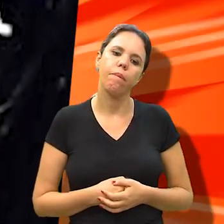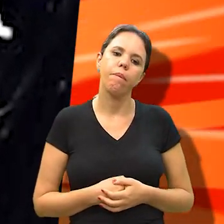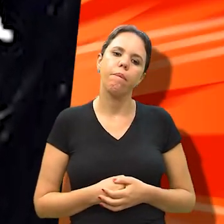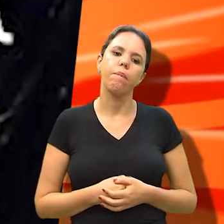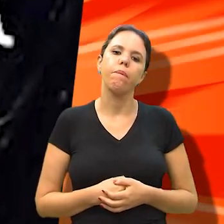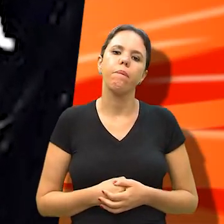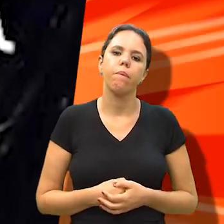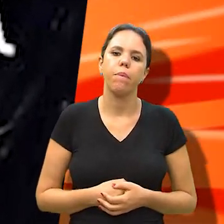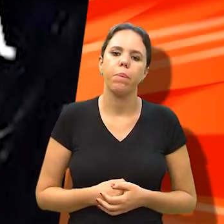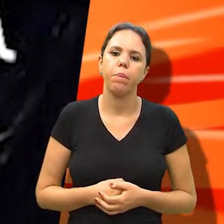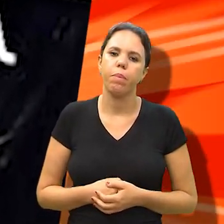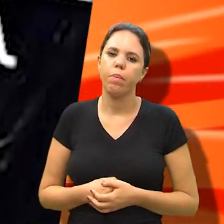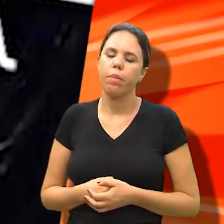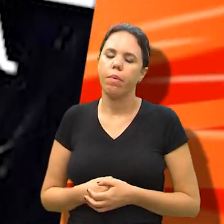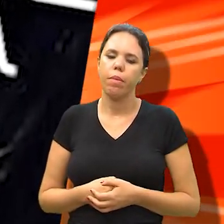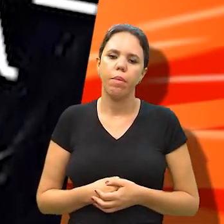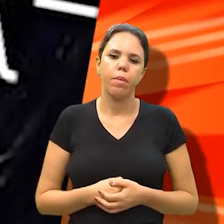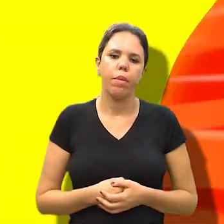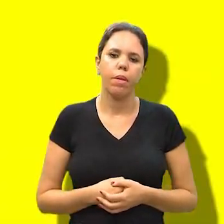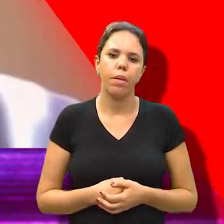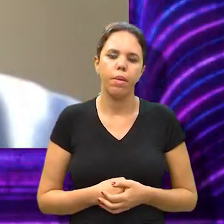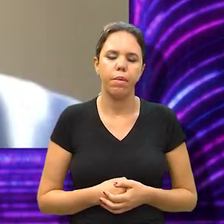ficcional, né?